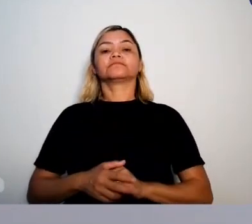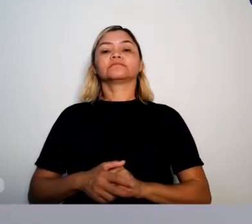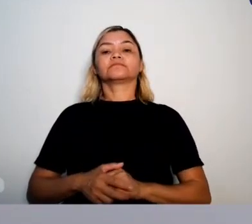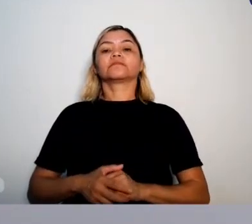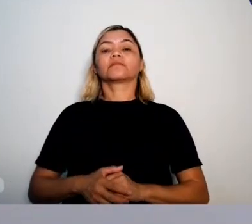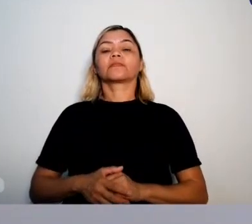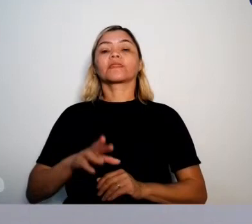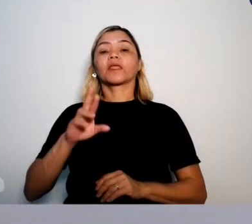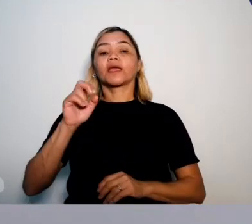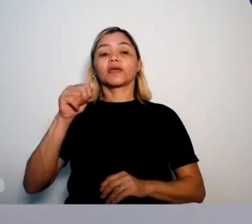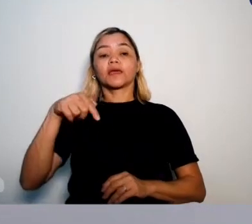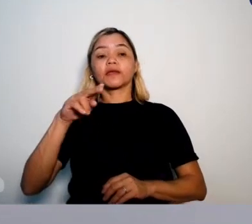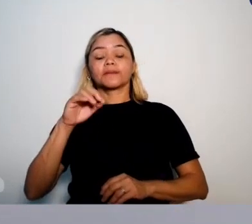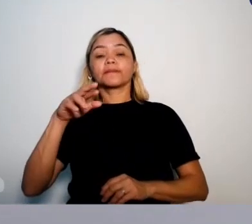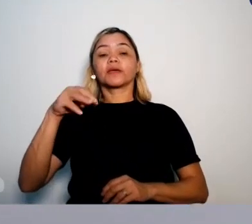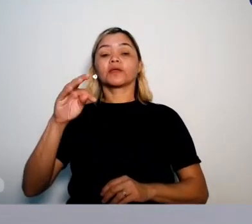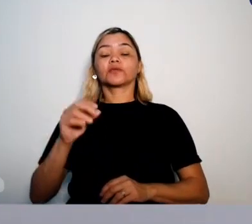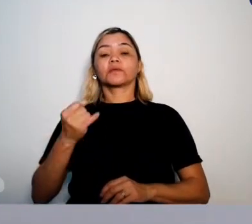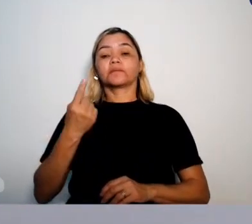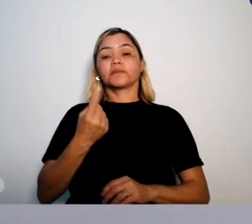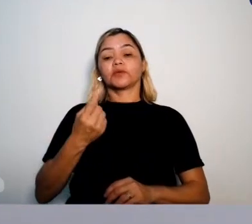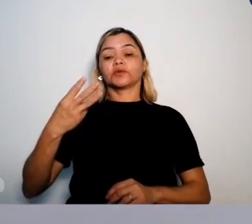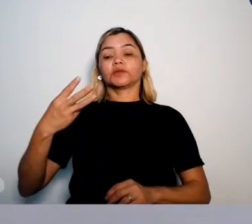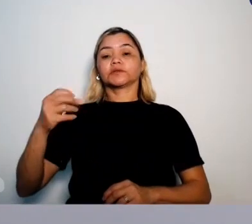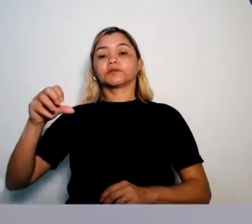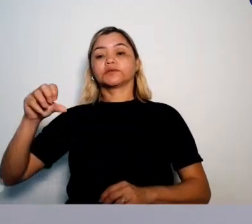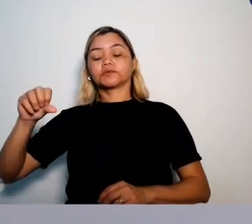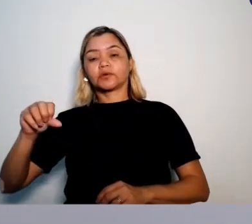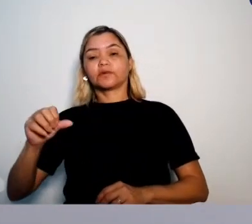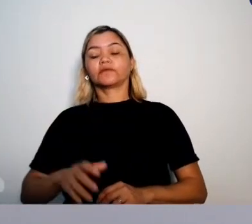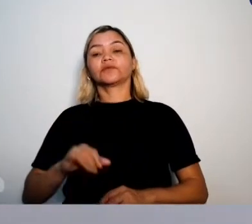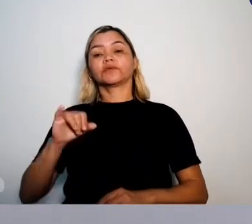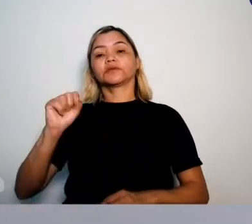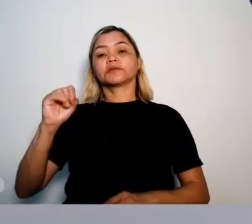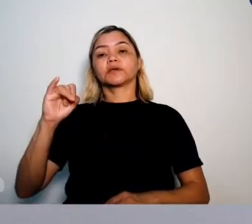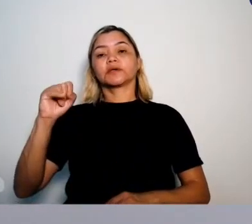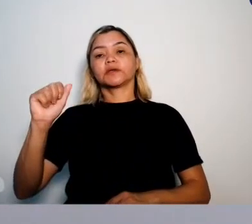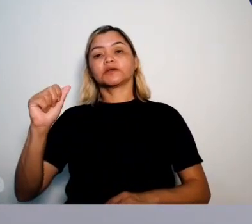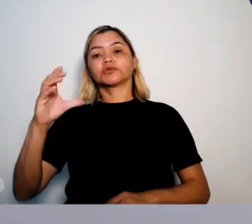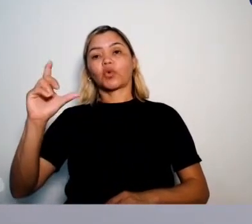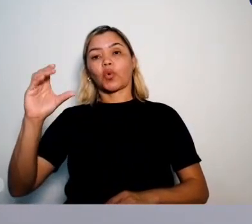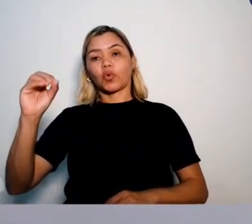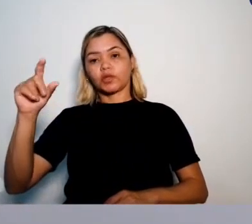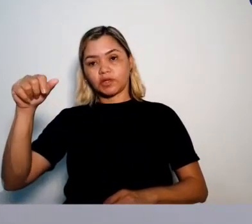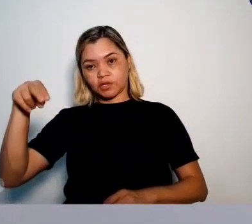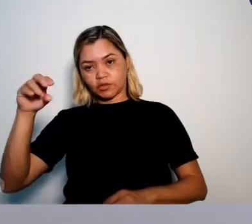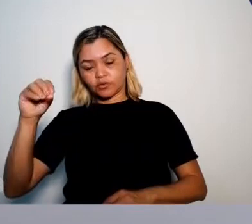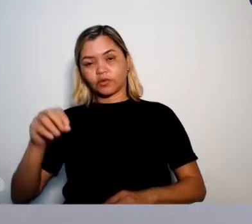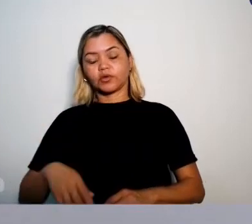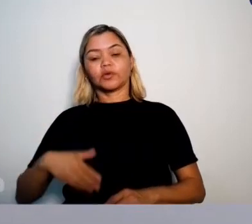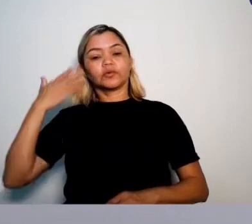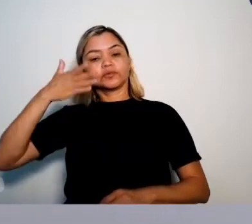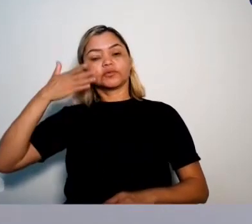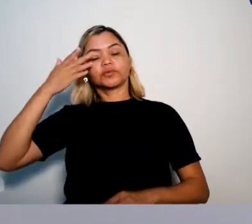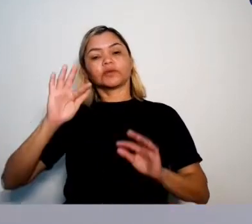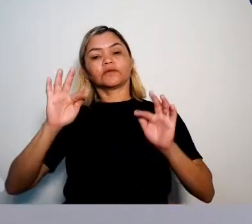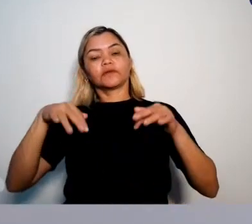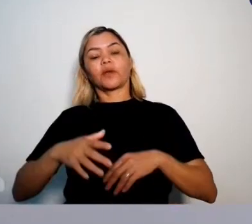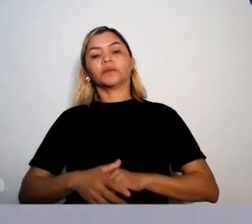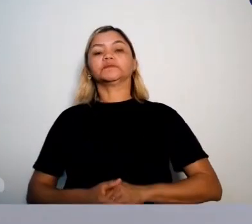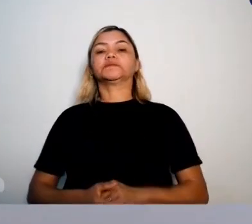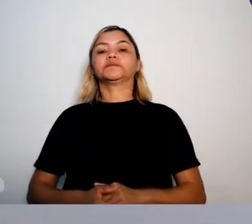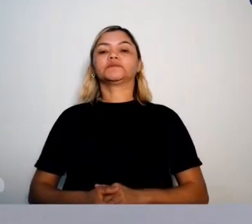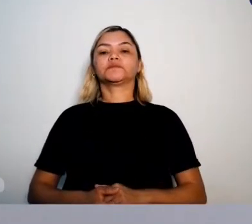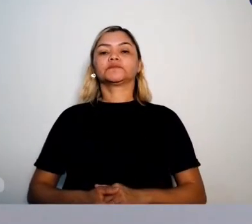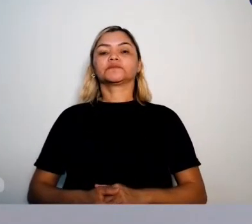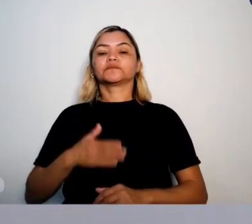requerimento 1309 do vereador Isaías Colino. Será discutido no final do pequeno expediente.